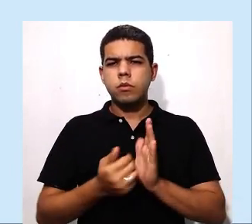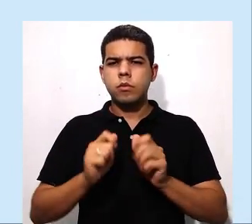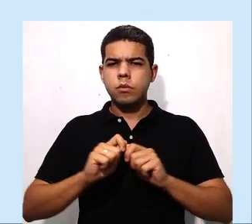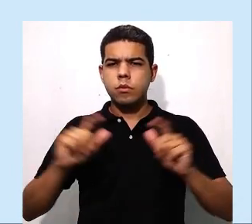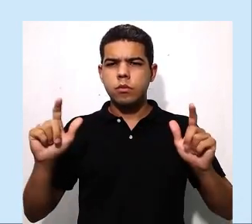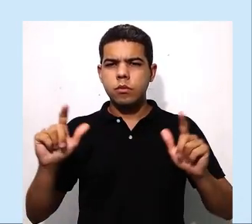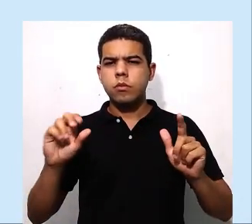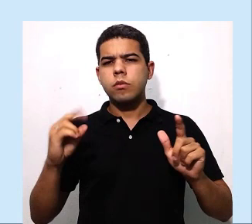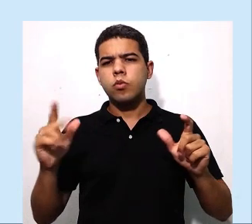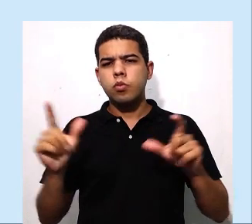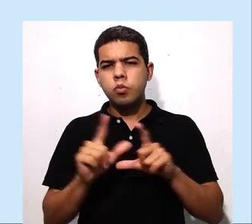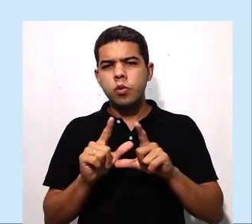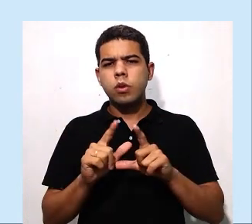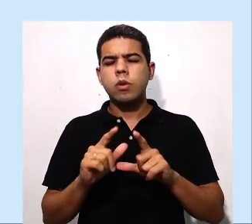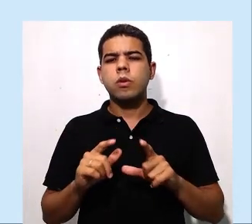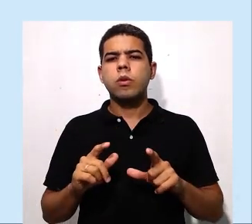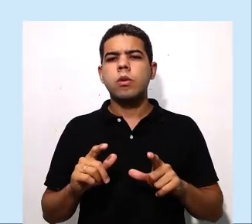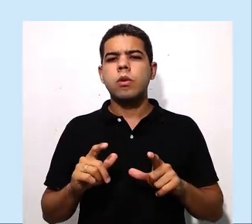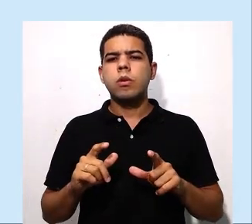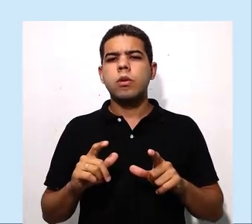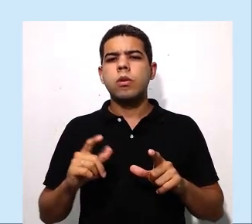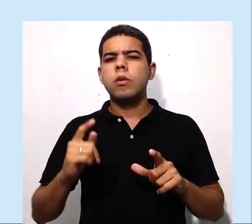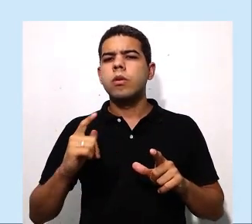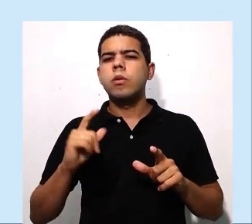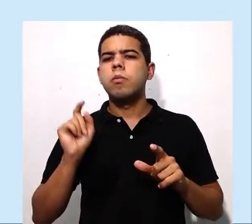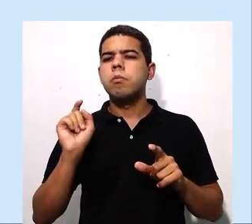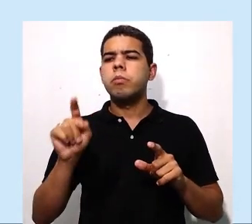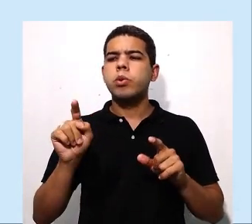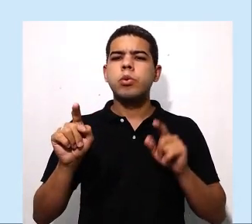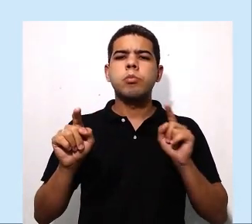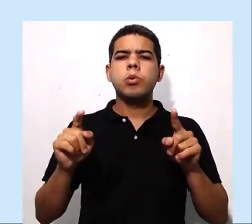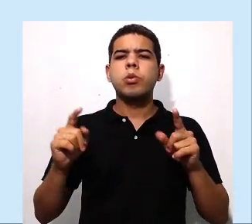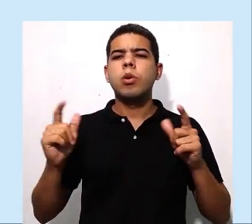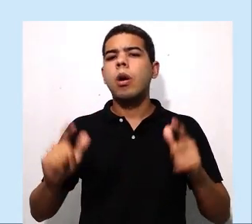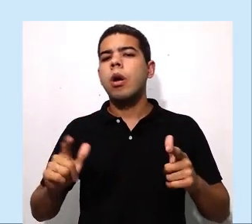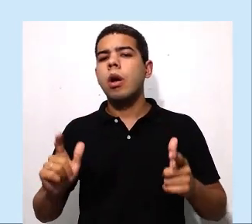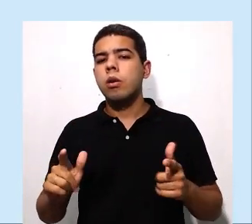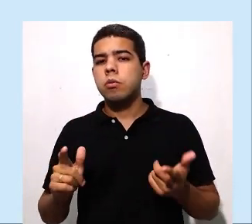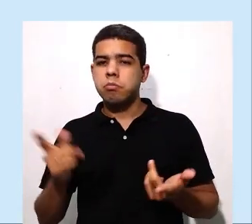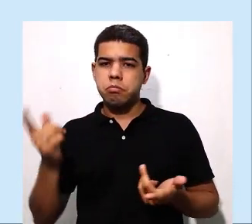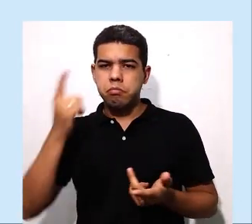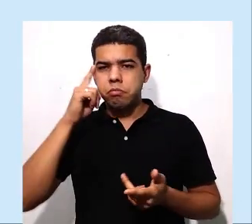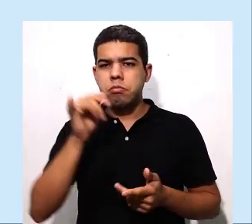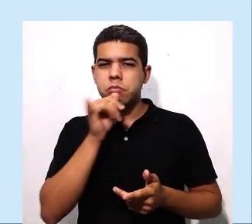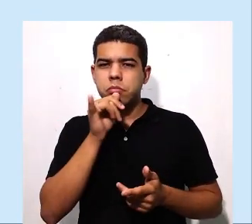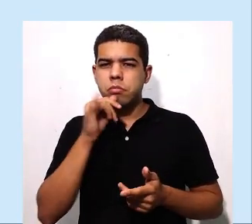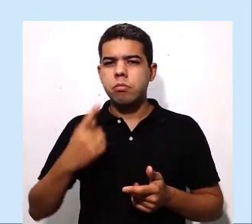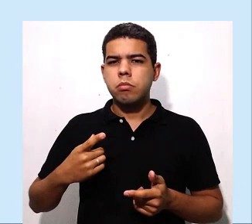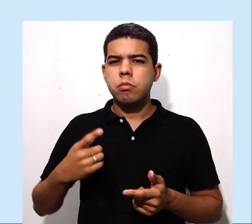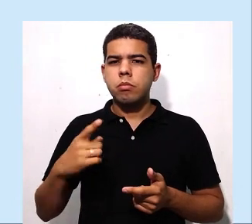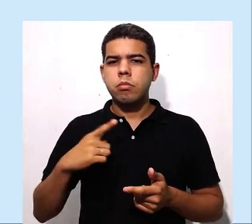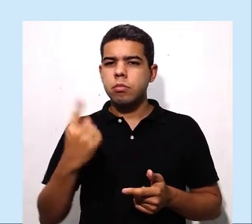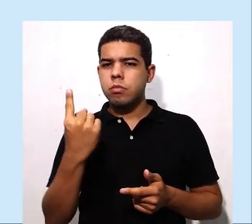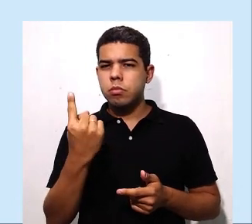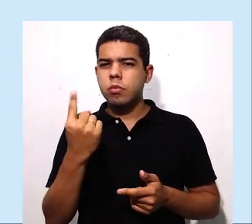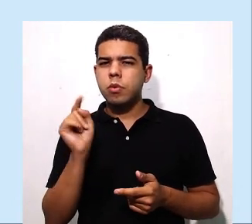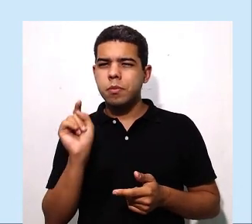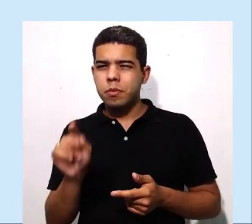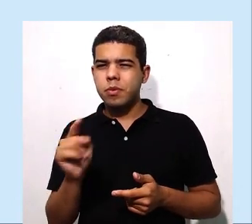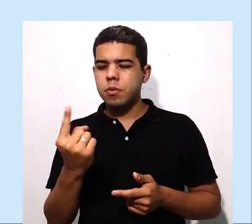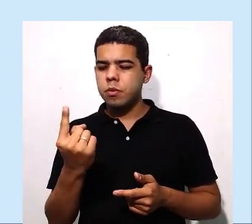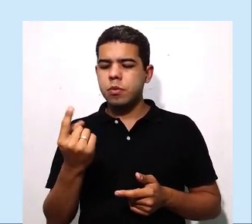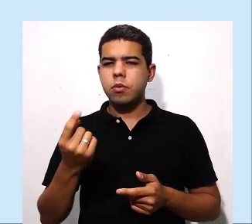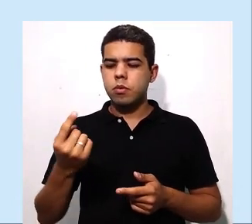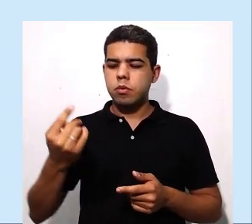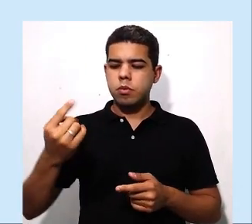ponto? Nesse caso aí, nesse exemplo, o ponto 1, nesse caso, na posição 1, deitado, ele não vai mudar, porque eu não vou